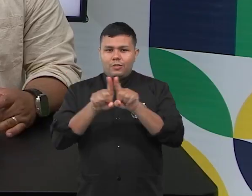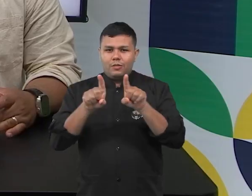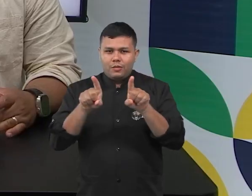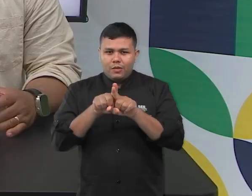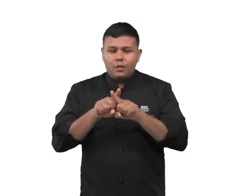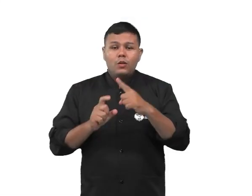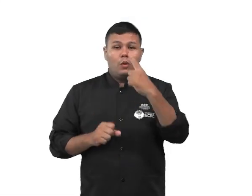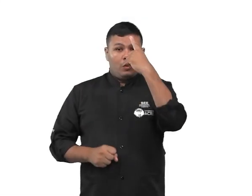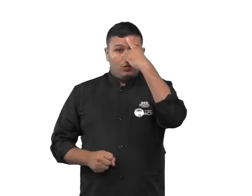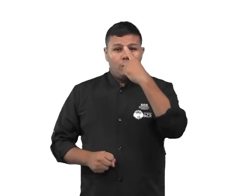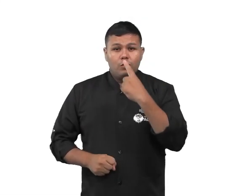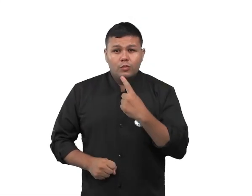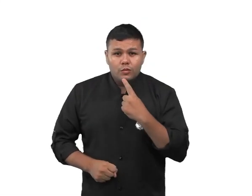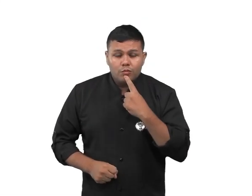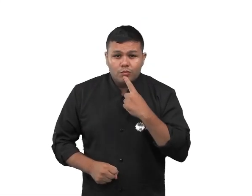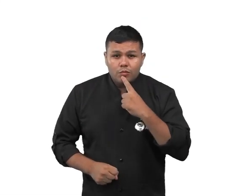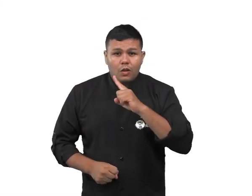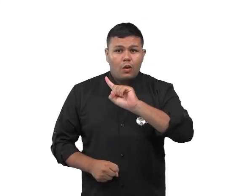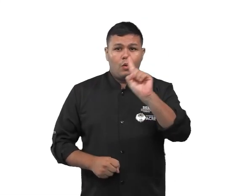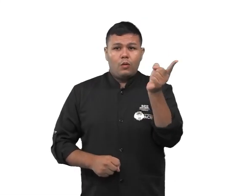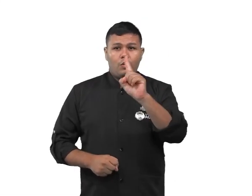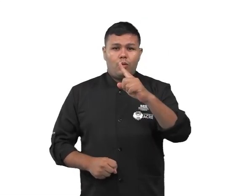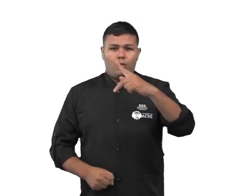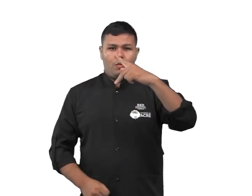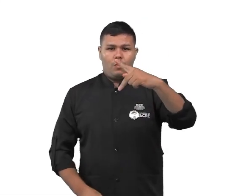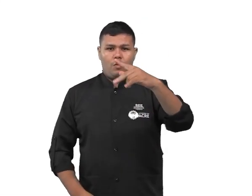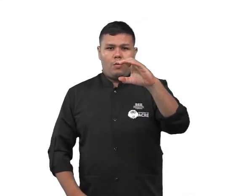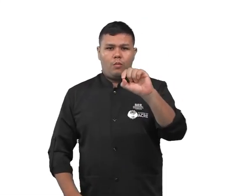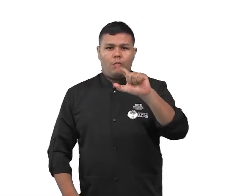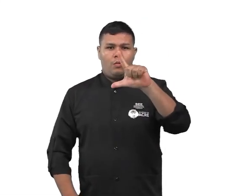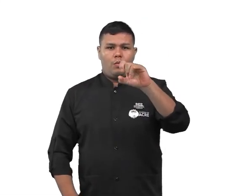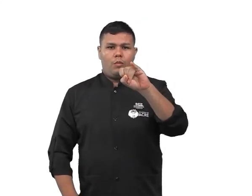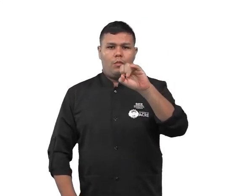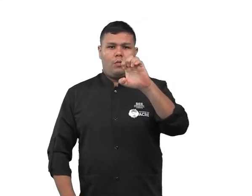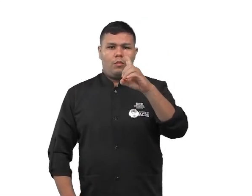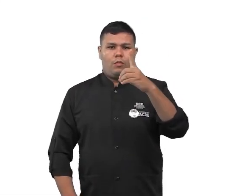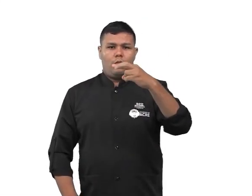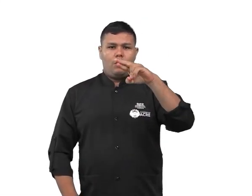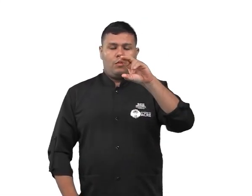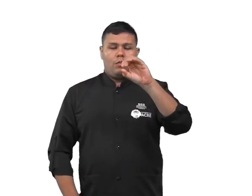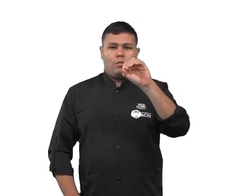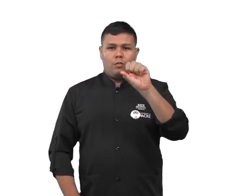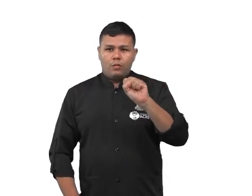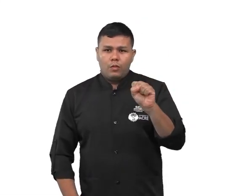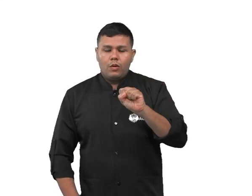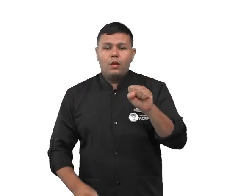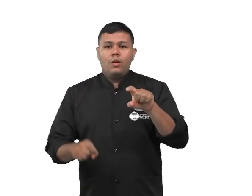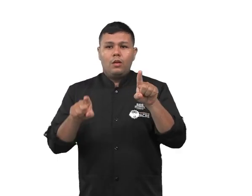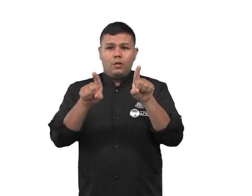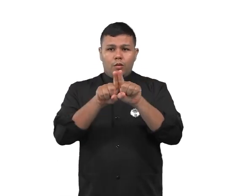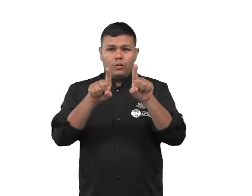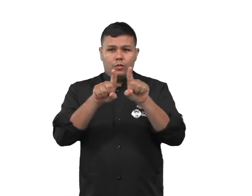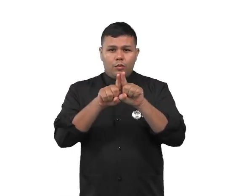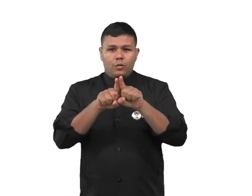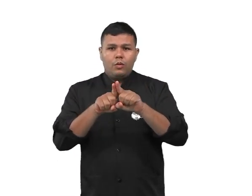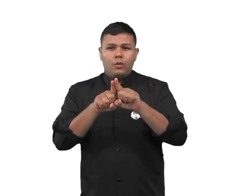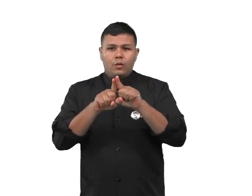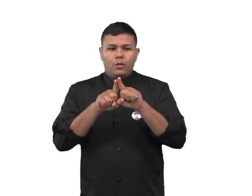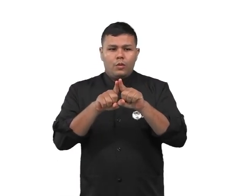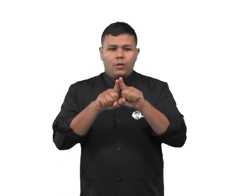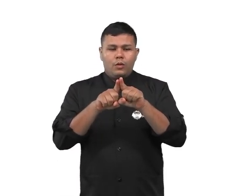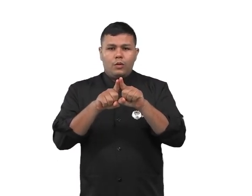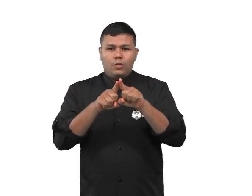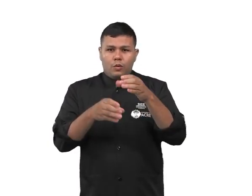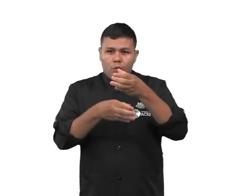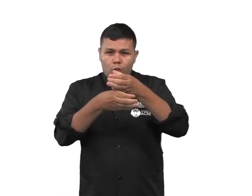a ideia de não poliedros, que são corpos redondos. Primeiro, a gente tem a ideia do cilindro. Se você olhar aqui, você tem um cilindro no formato